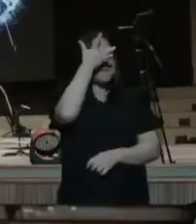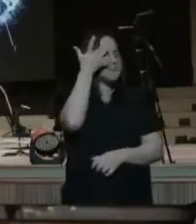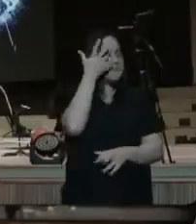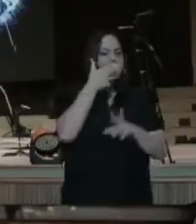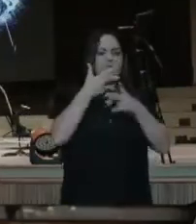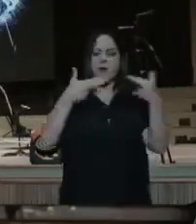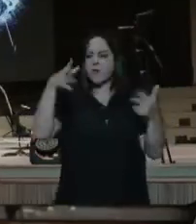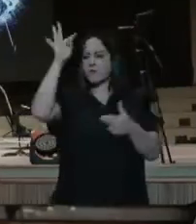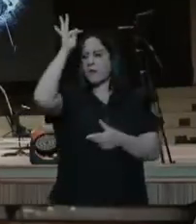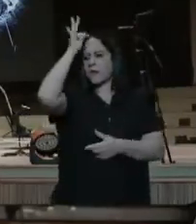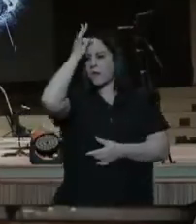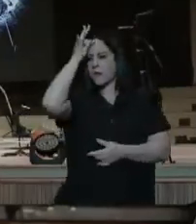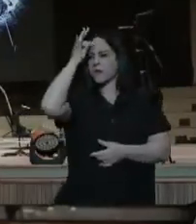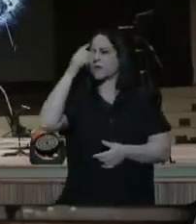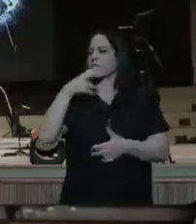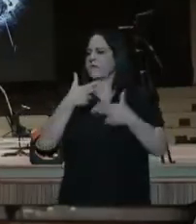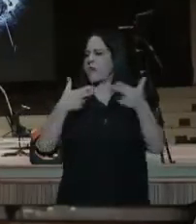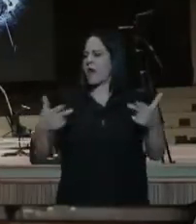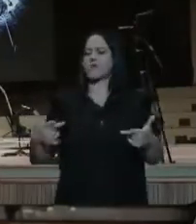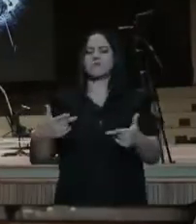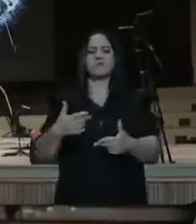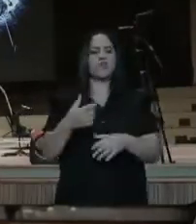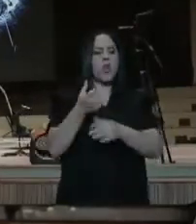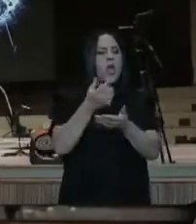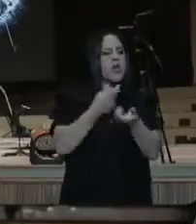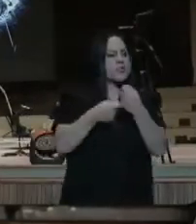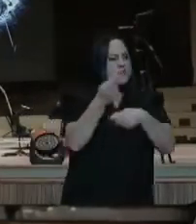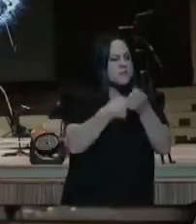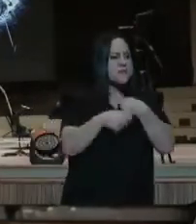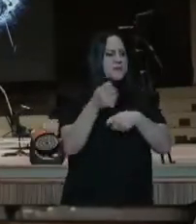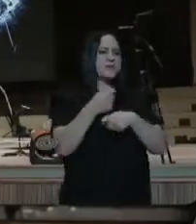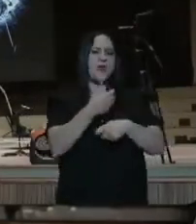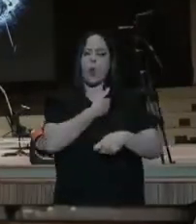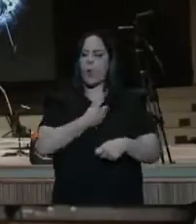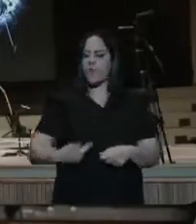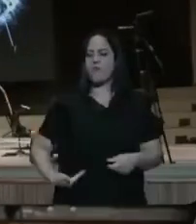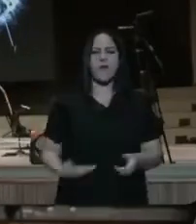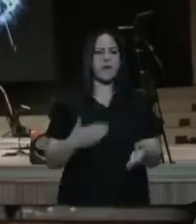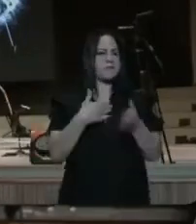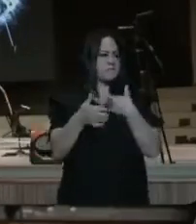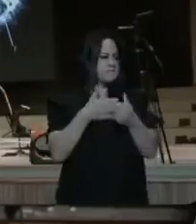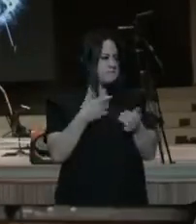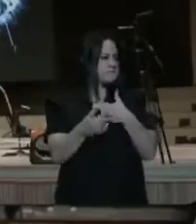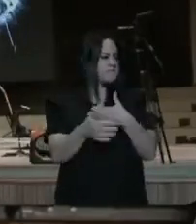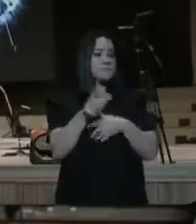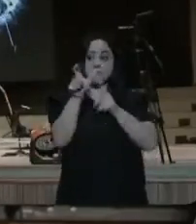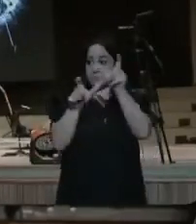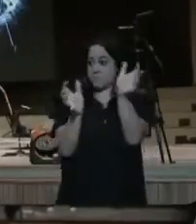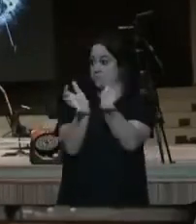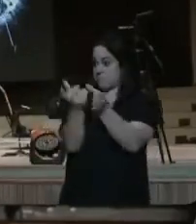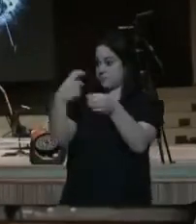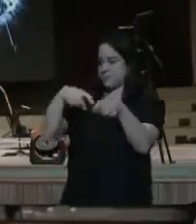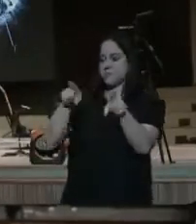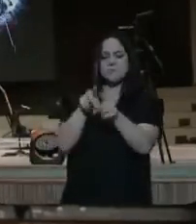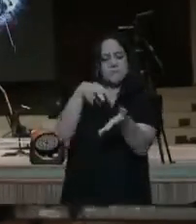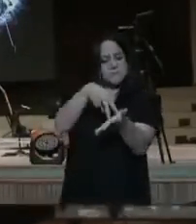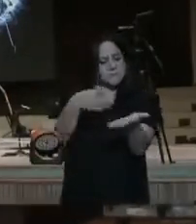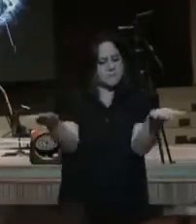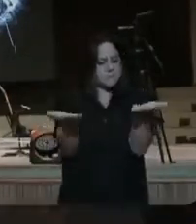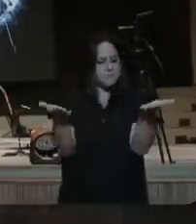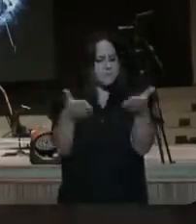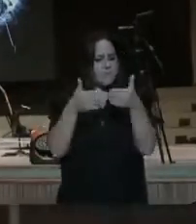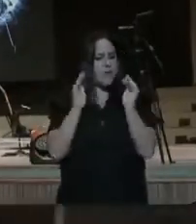talento governo da administração diante de todo jeito você está nesse grupo fica de pé no seu